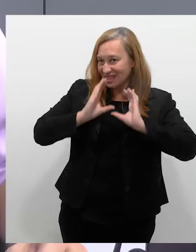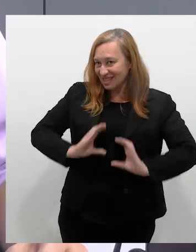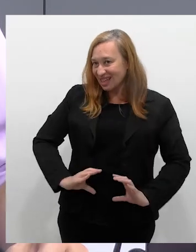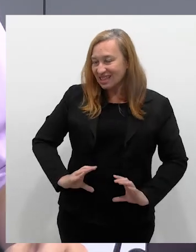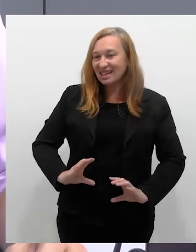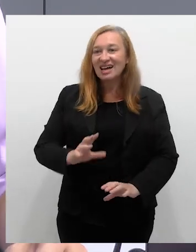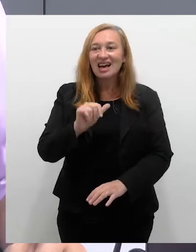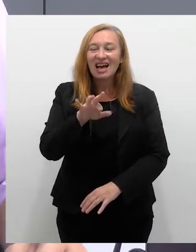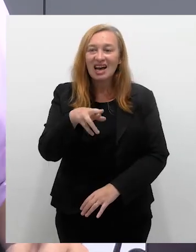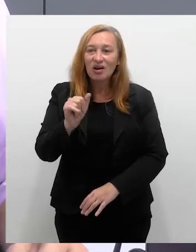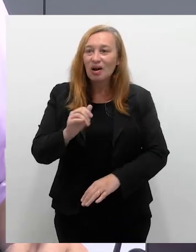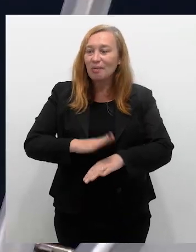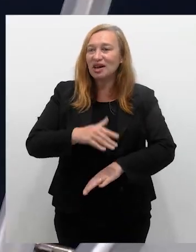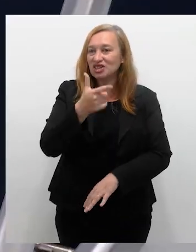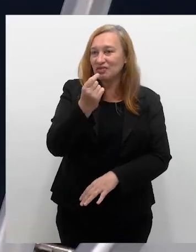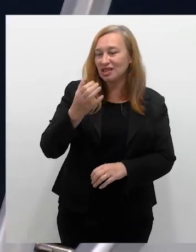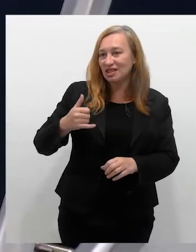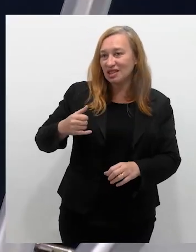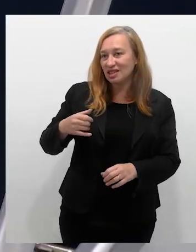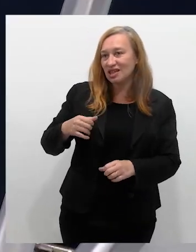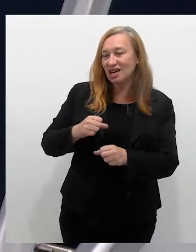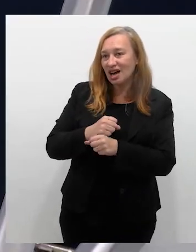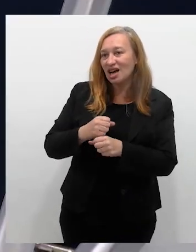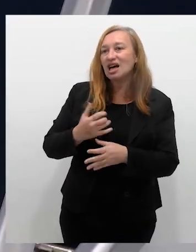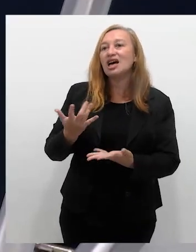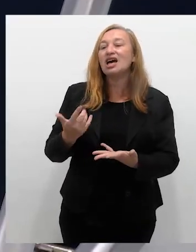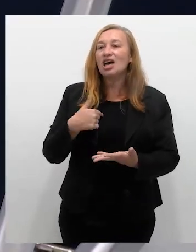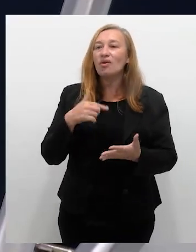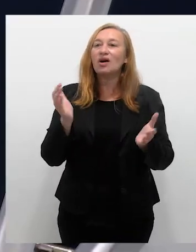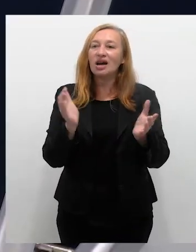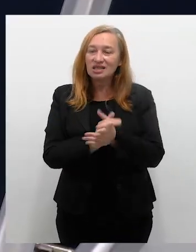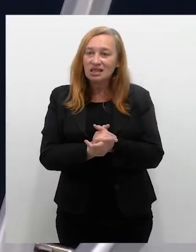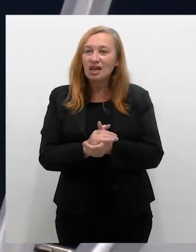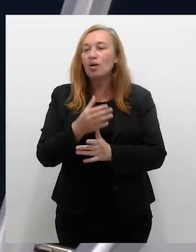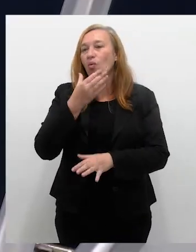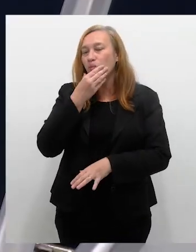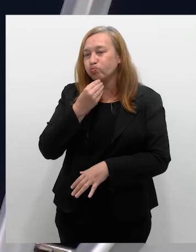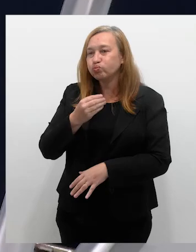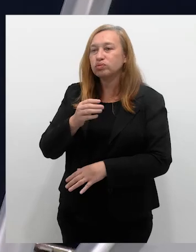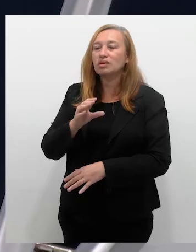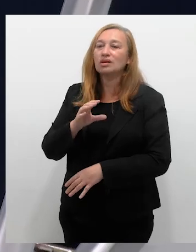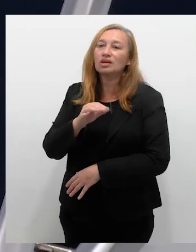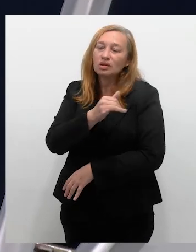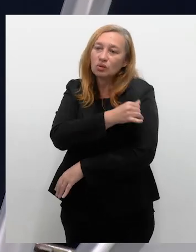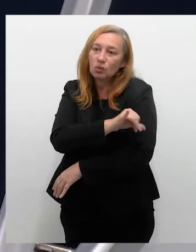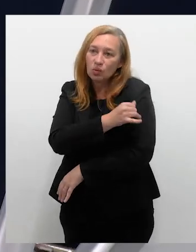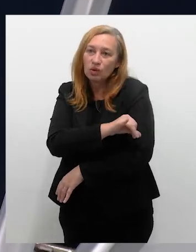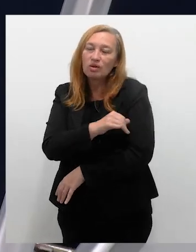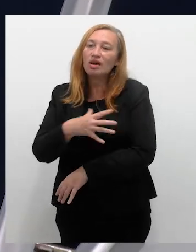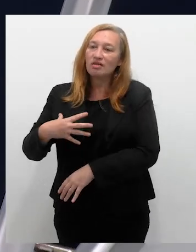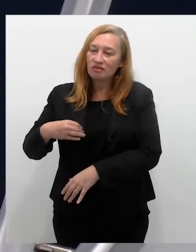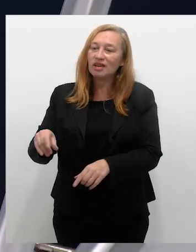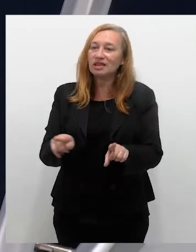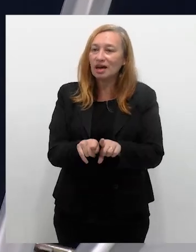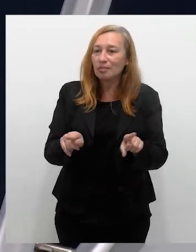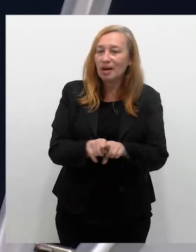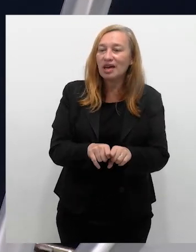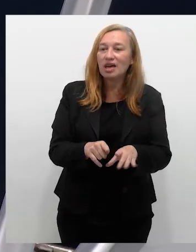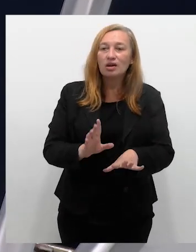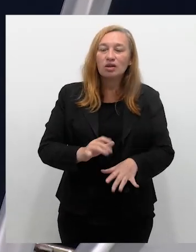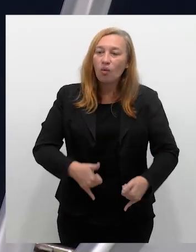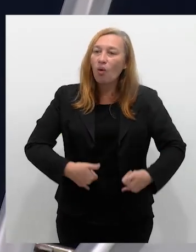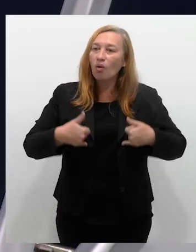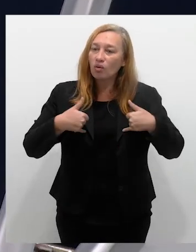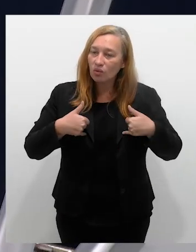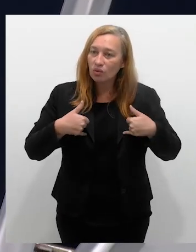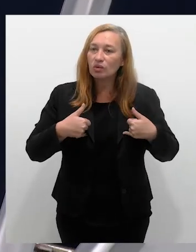cidadã carioca há mais de 20 anos, ter uma filha carioca, ser casada com um carioca. Eu tenho muito orgulho, essa cidade me abraçou com muito carinho. Eu